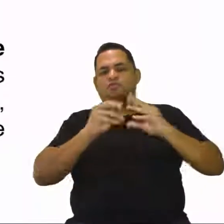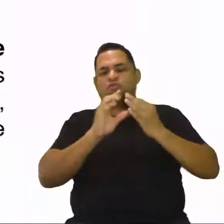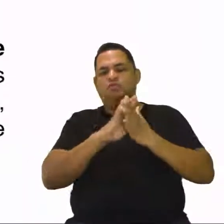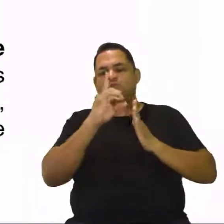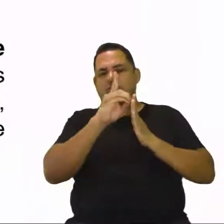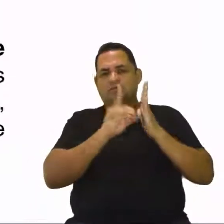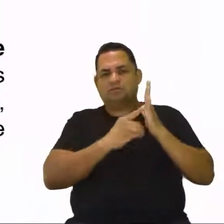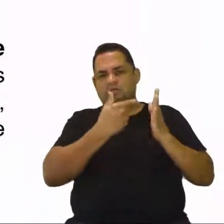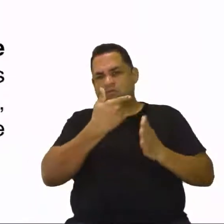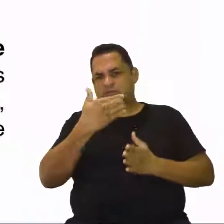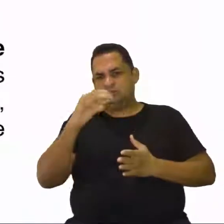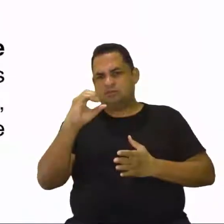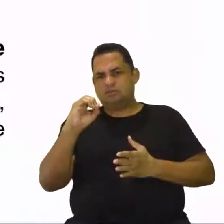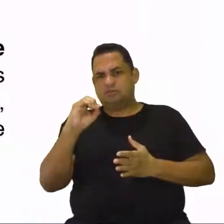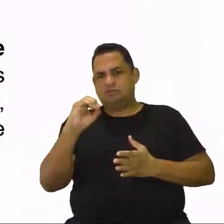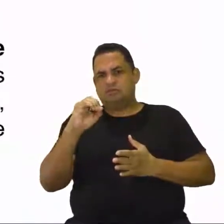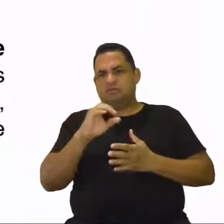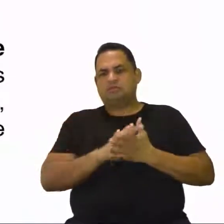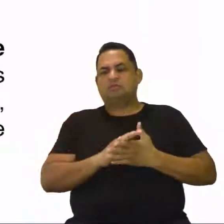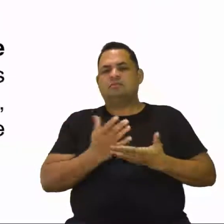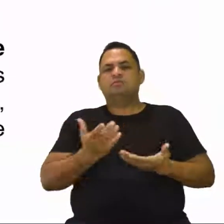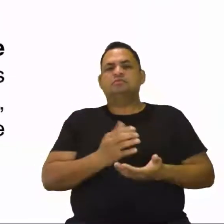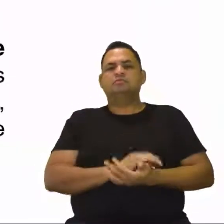toda a década de 1920.